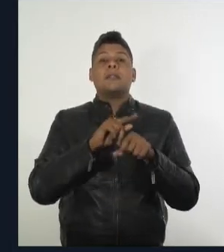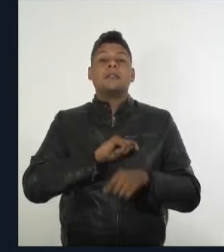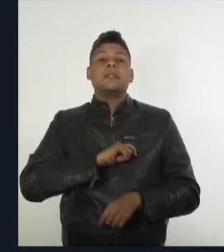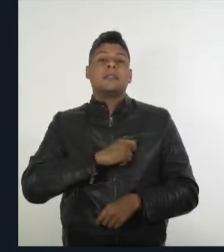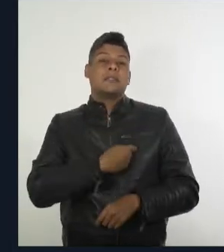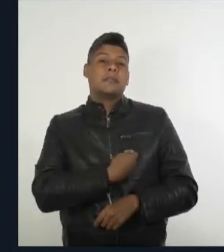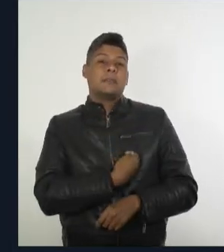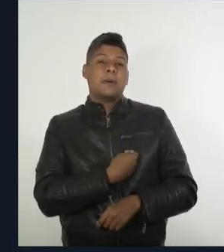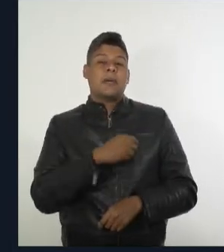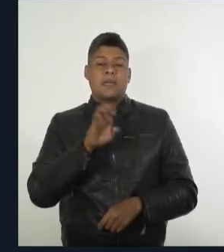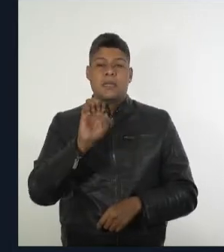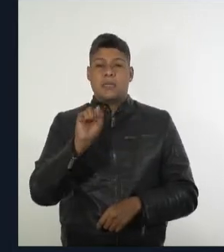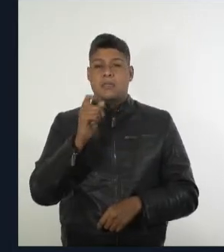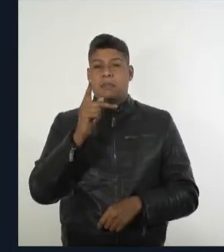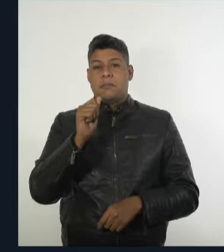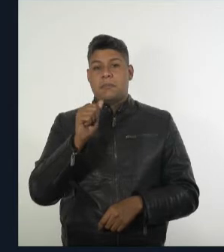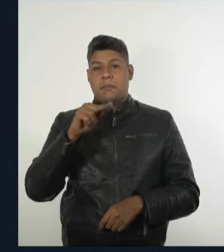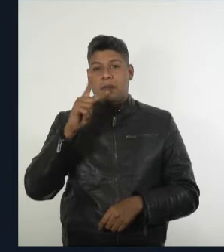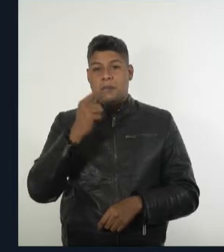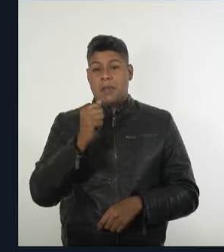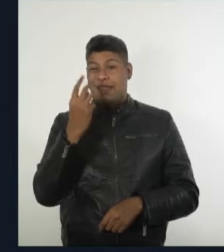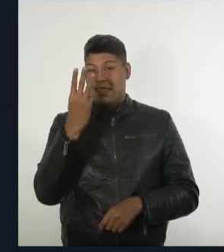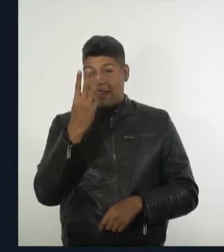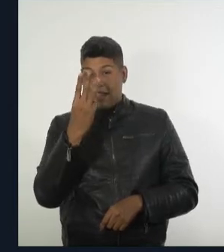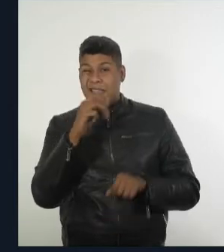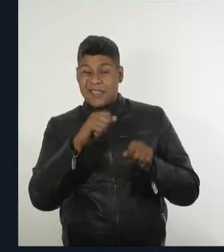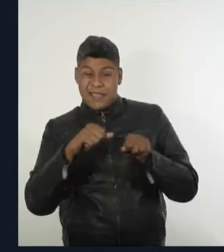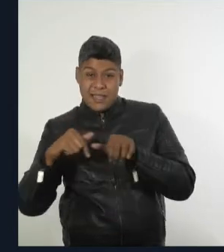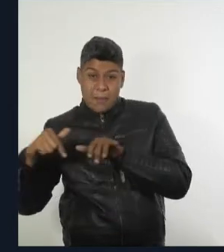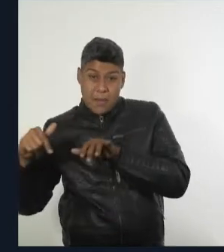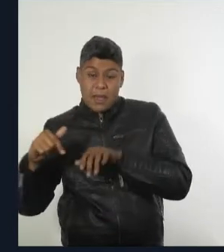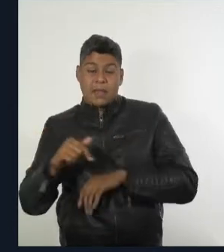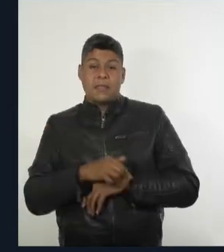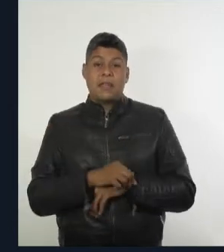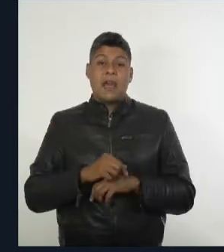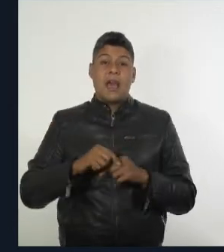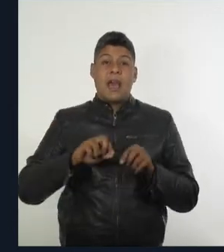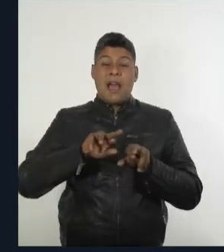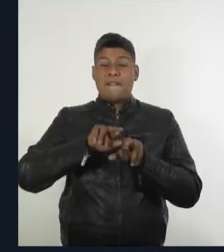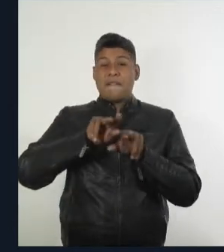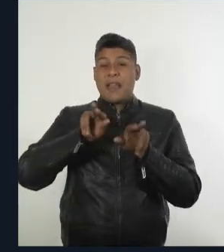em pouco mais de 2 semanas, 3 semanas, a variante Delta